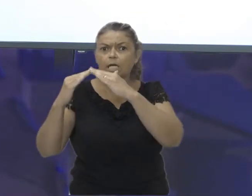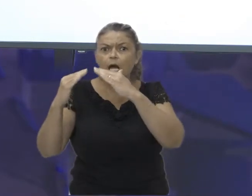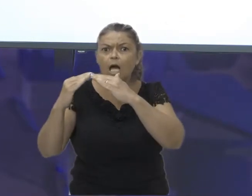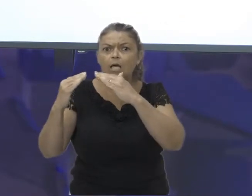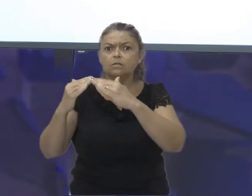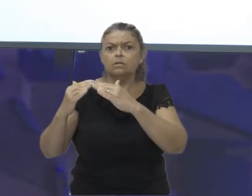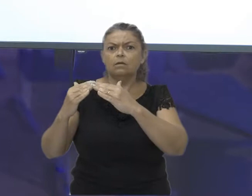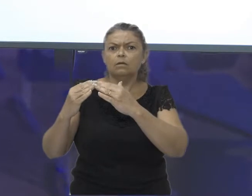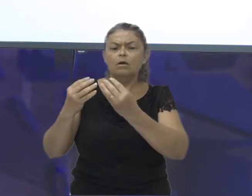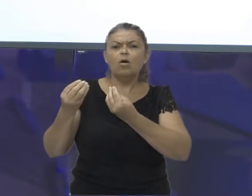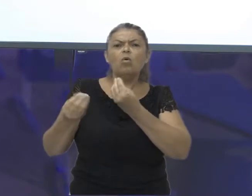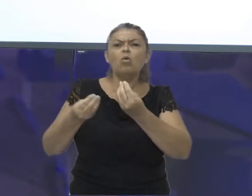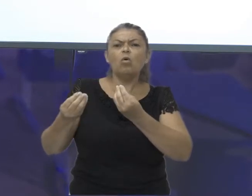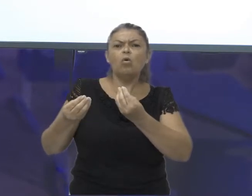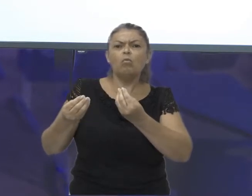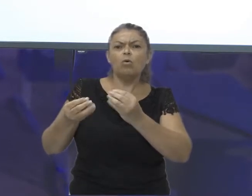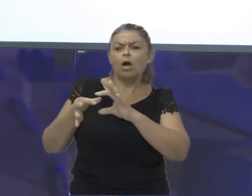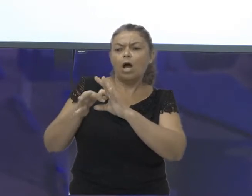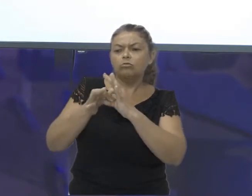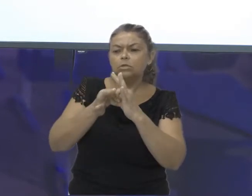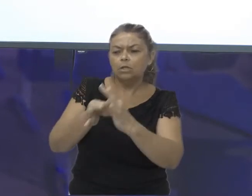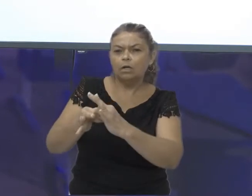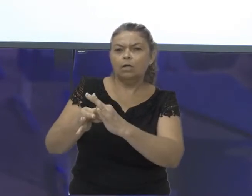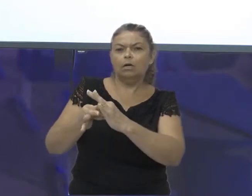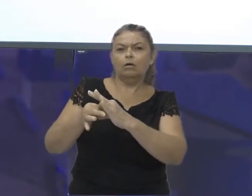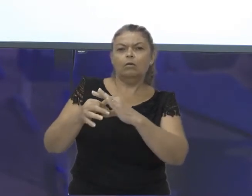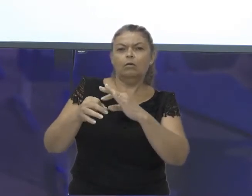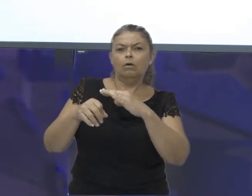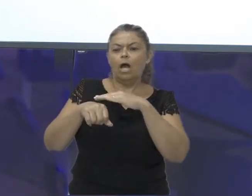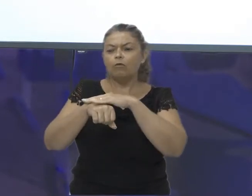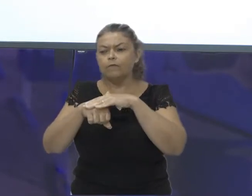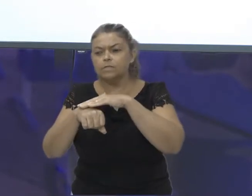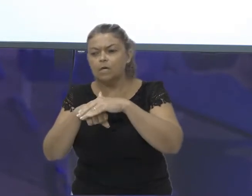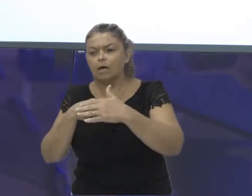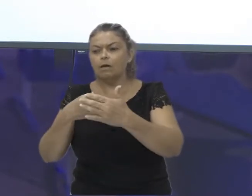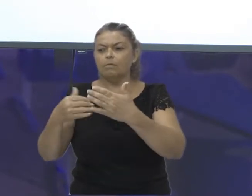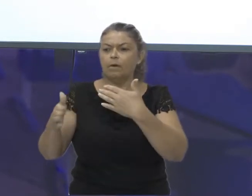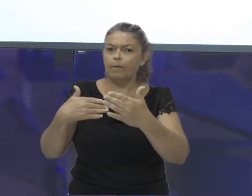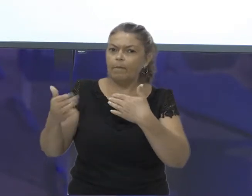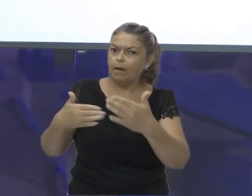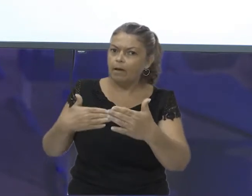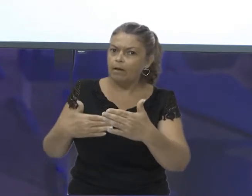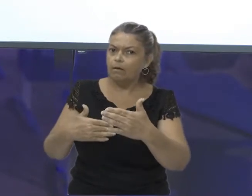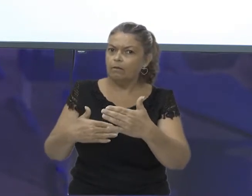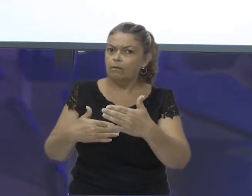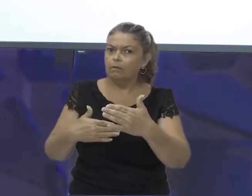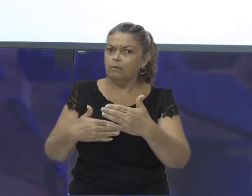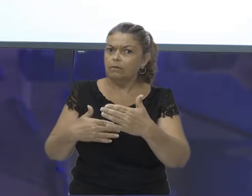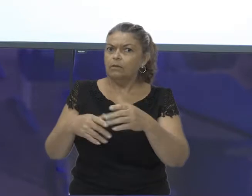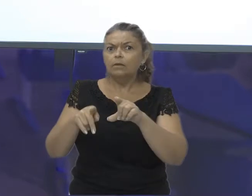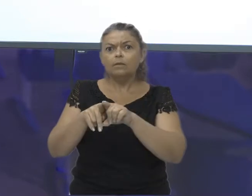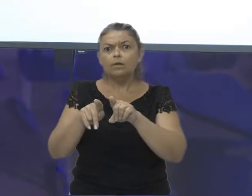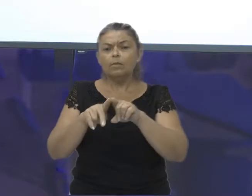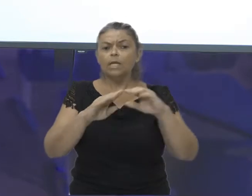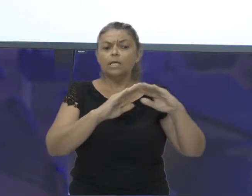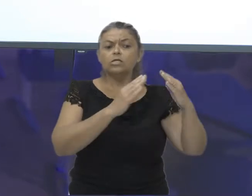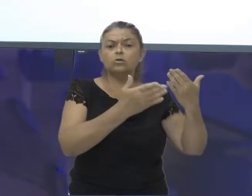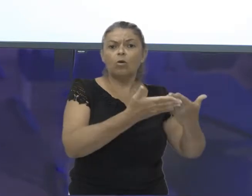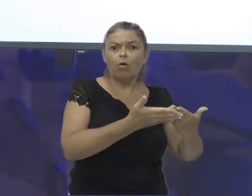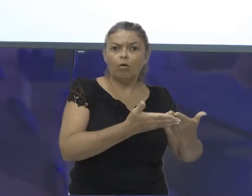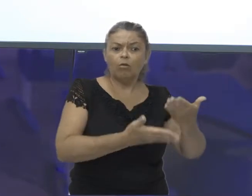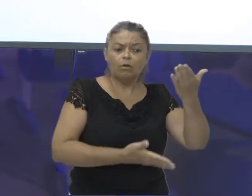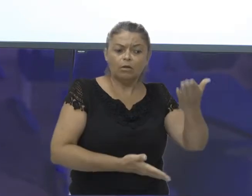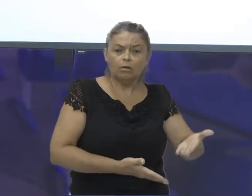seu irmão, com seus pais ou com outro familiar que ali convive com vocês. E na escola, quais são os